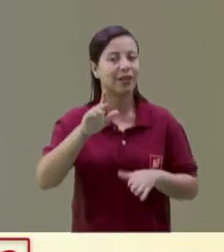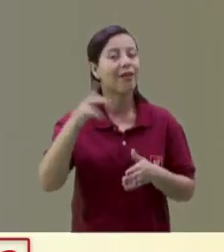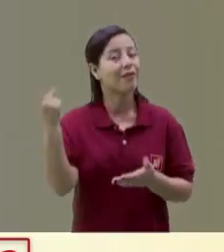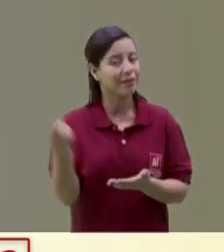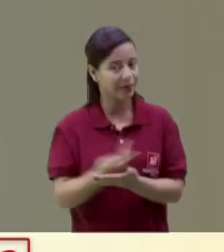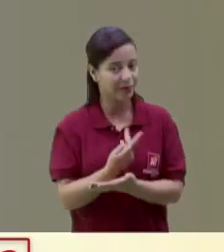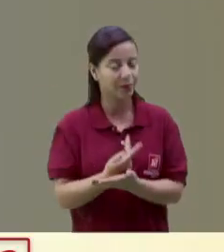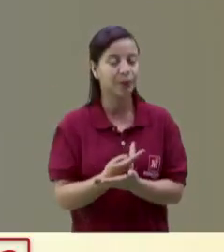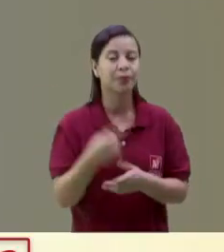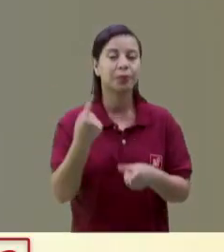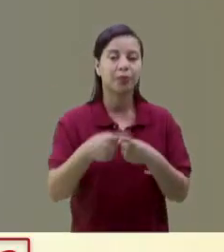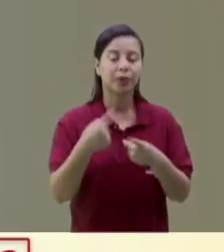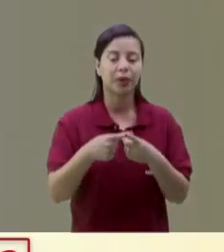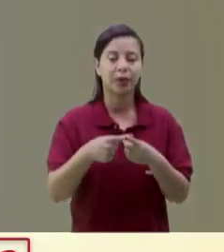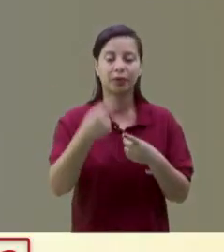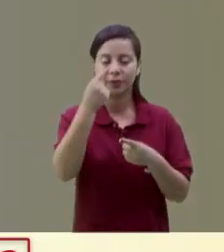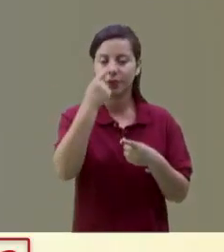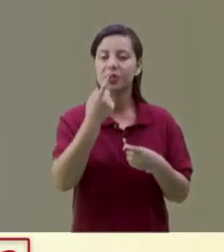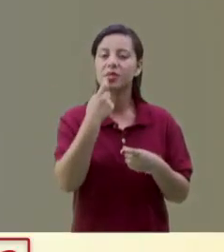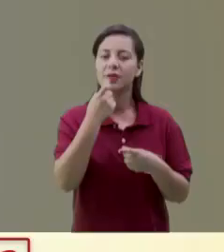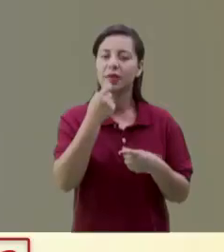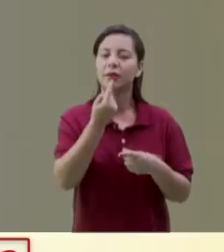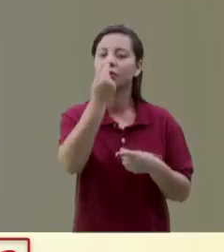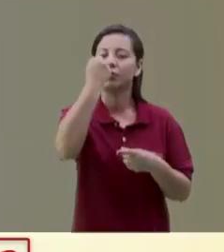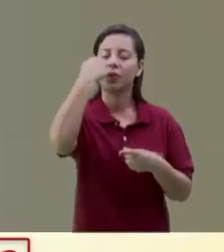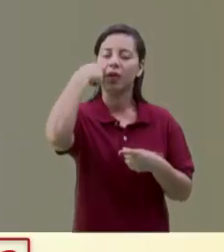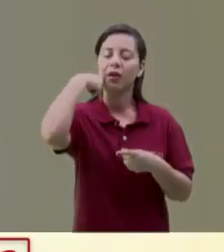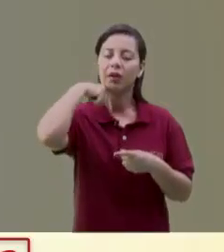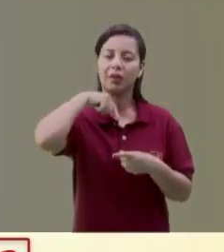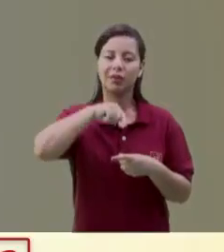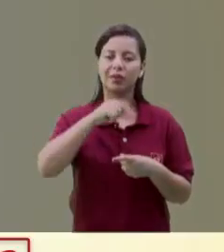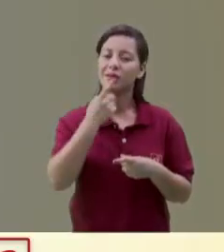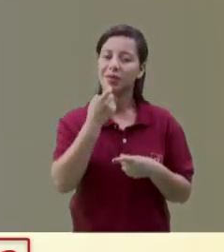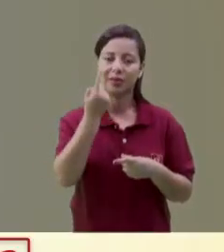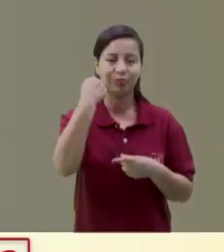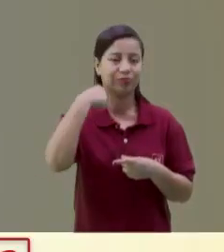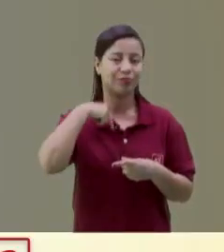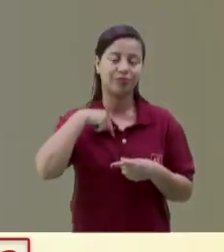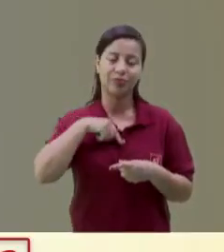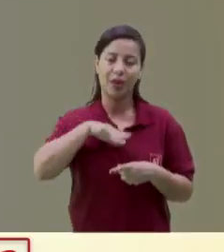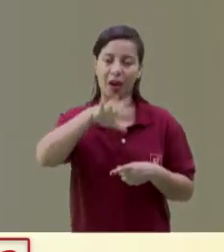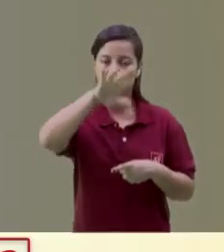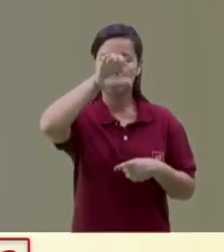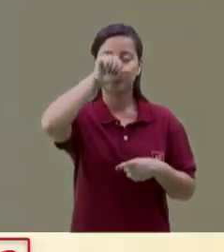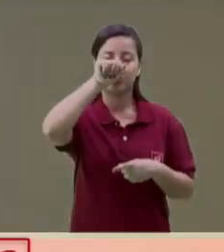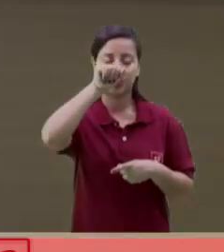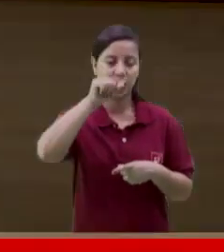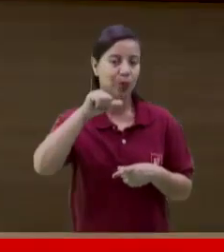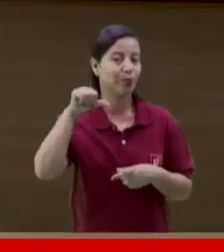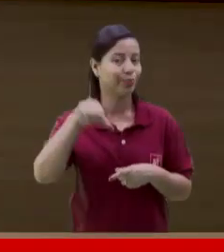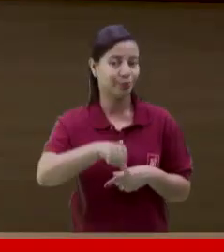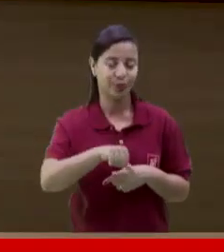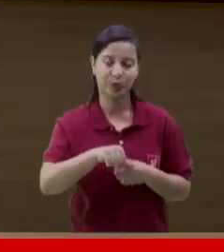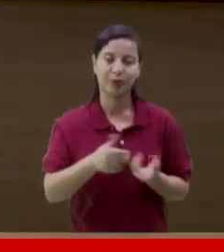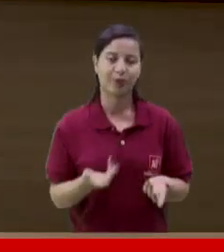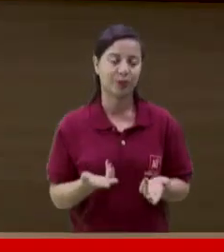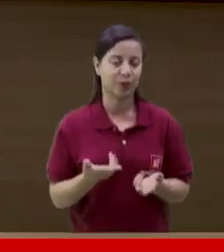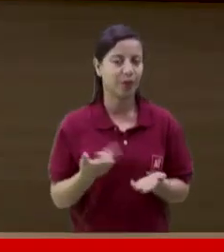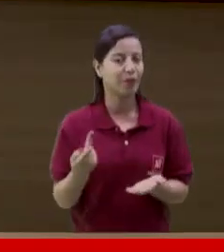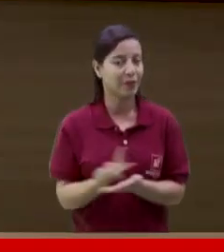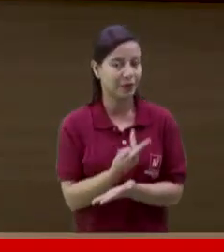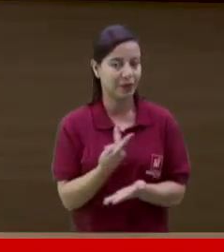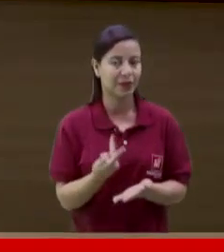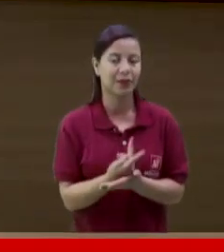sangue desça para a cavidade oral, mas atingindo a via respiratória, que é a mesma da